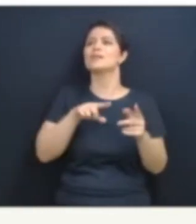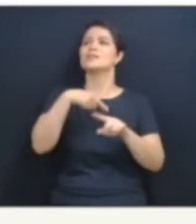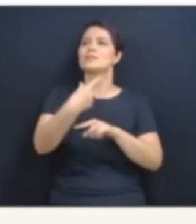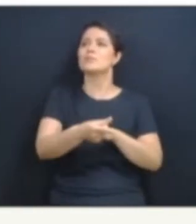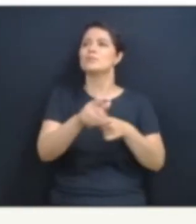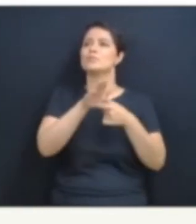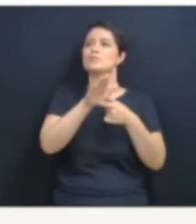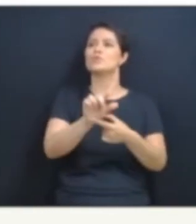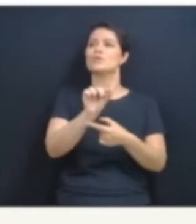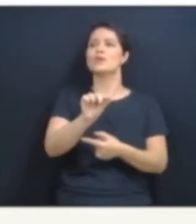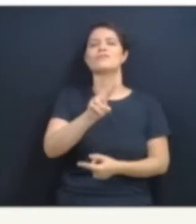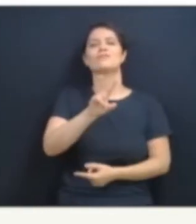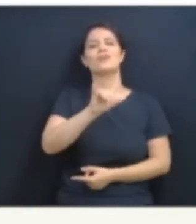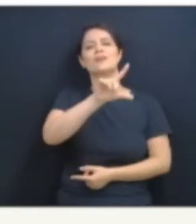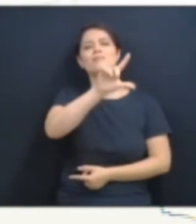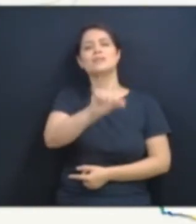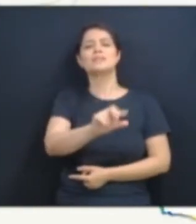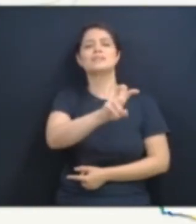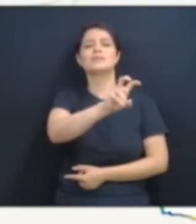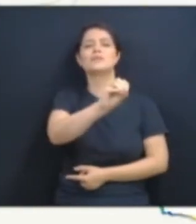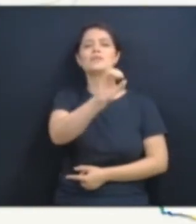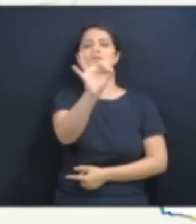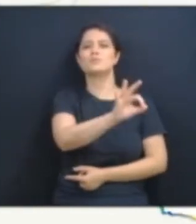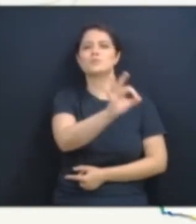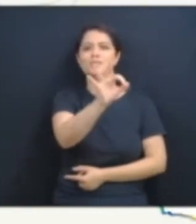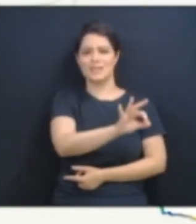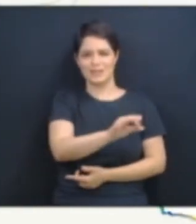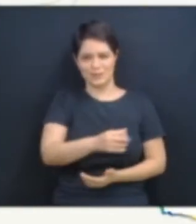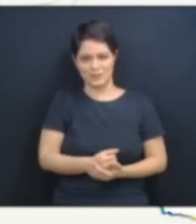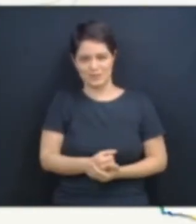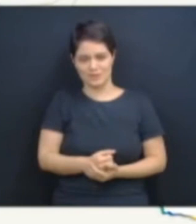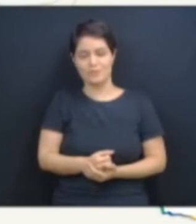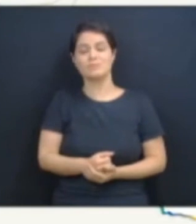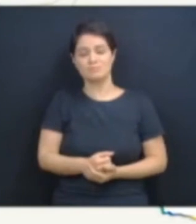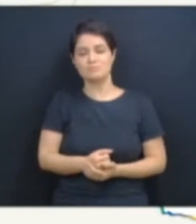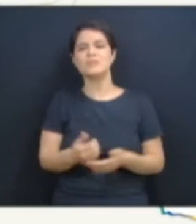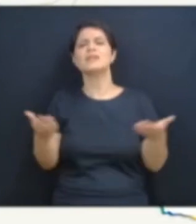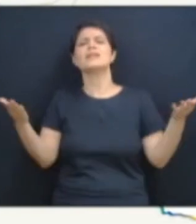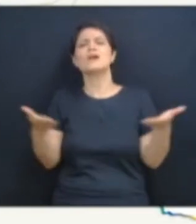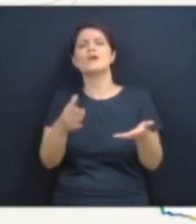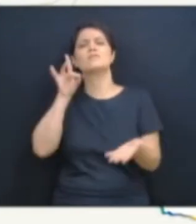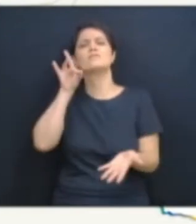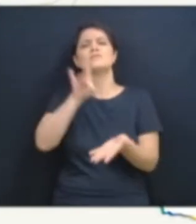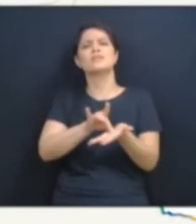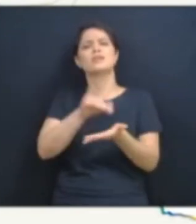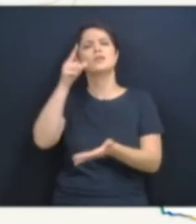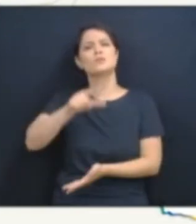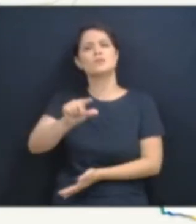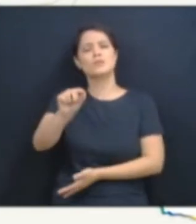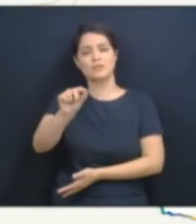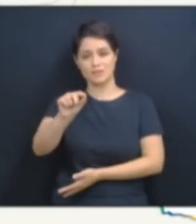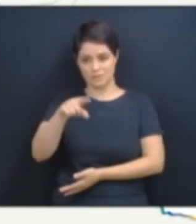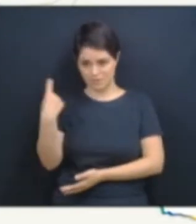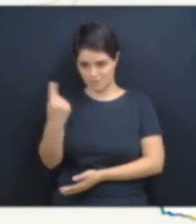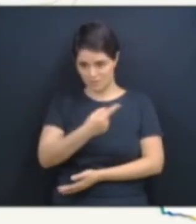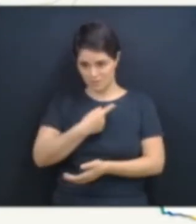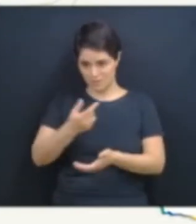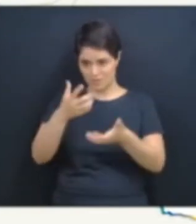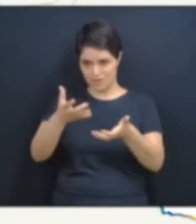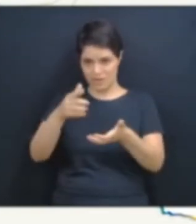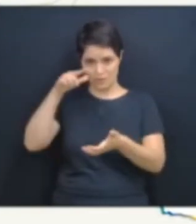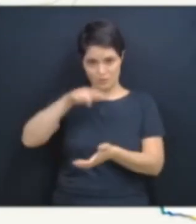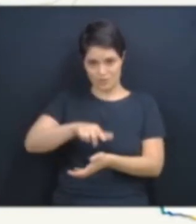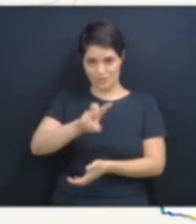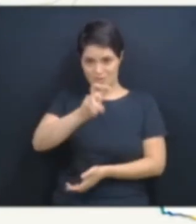50%, que ia ser diminuída em 50%. E o que a gente tem aqui? Para conseguir os 50%, deputado Requião, a empresa